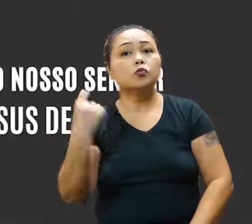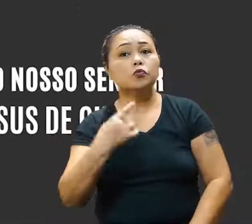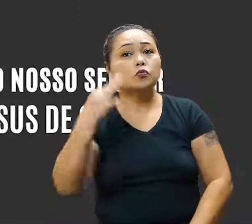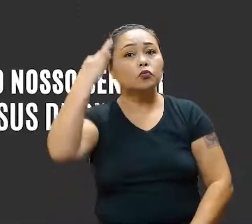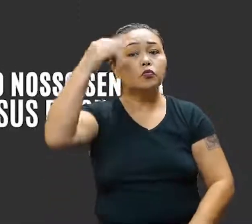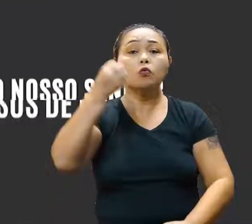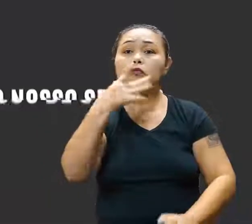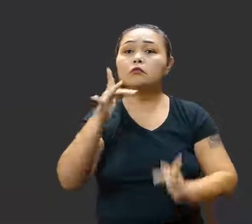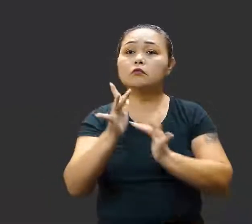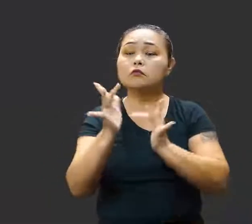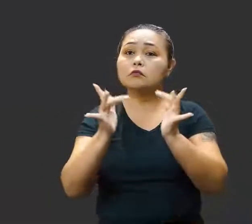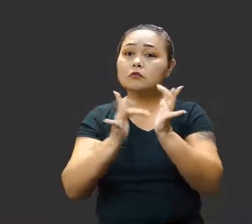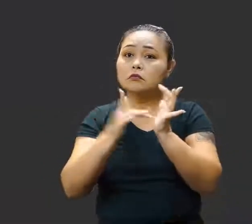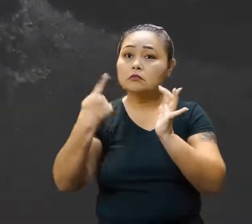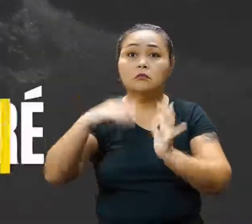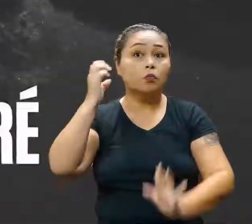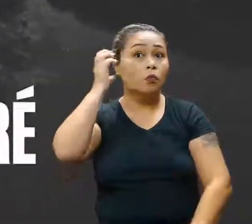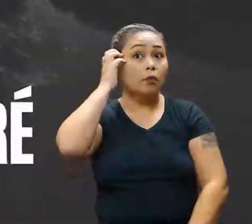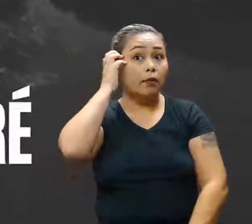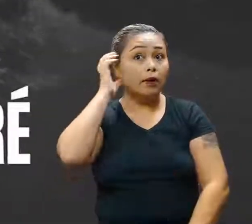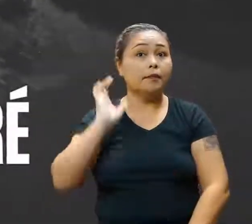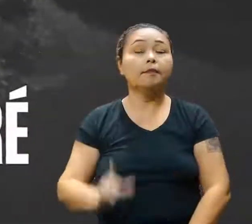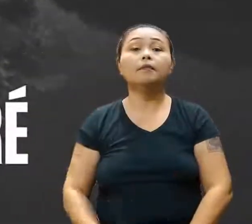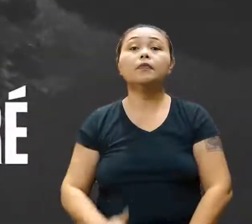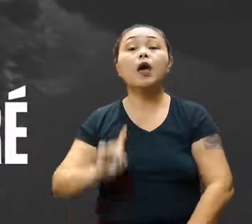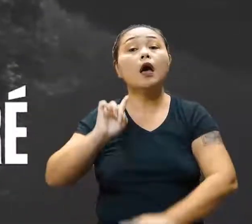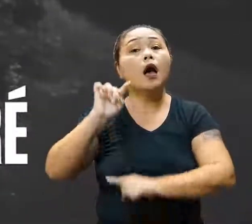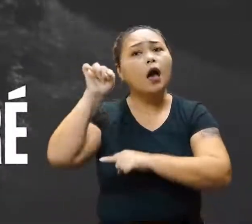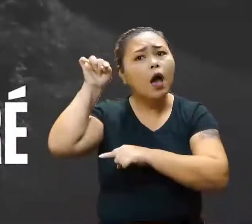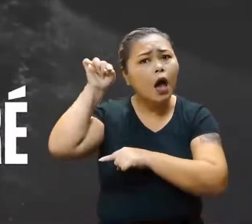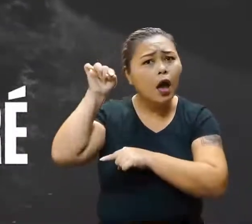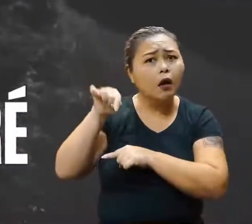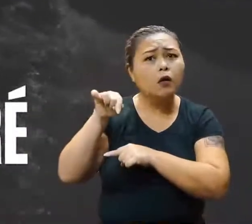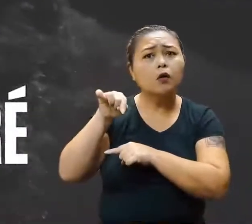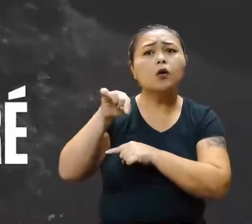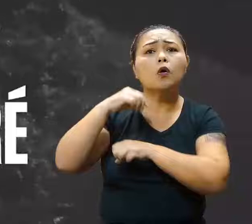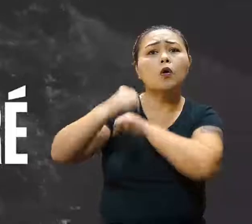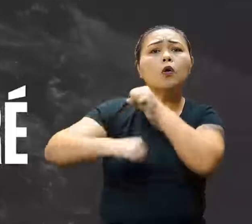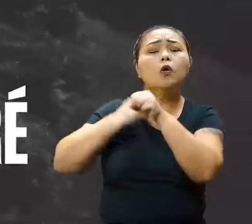Jesus de Cuiabá. E foi exatamente no ano de